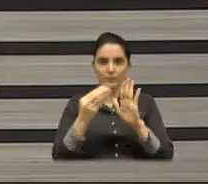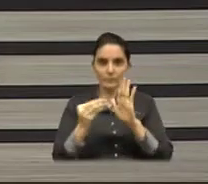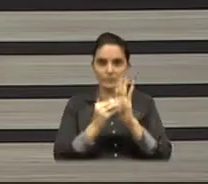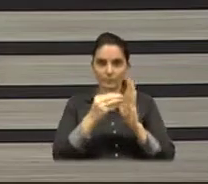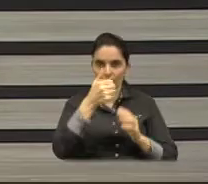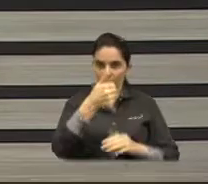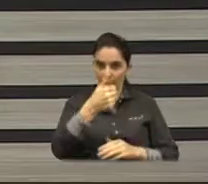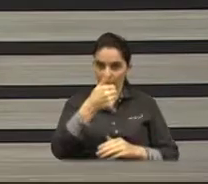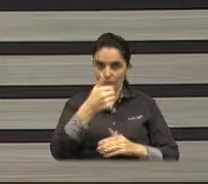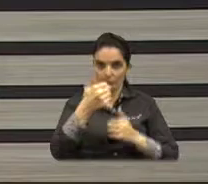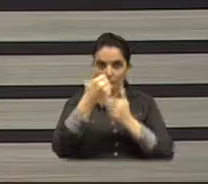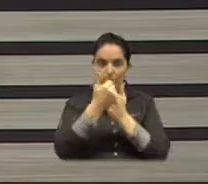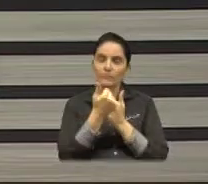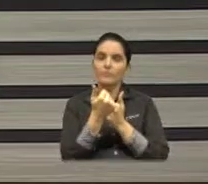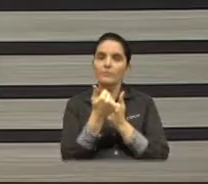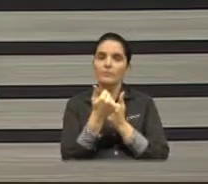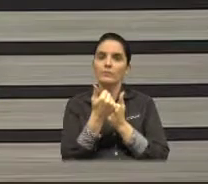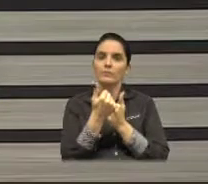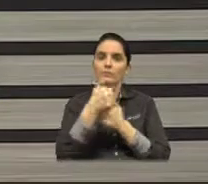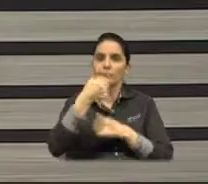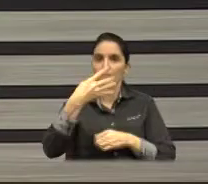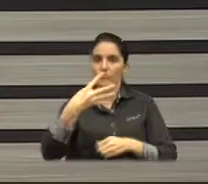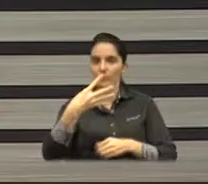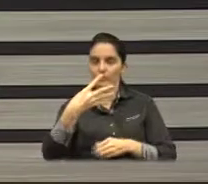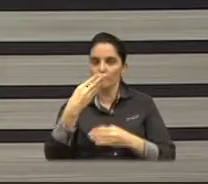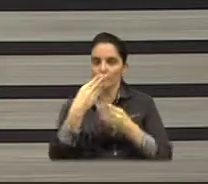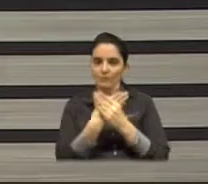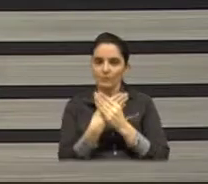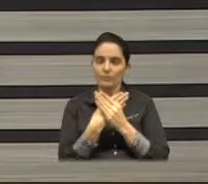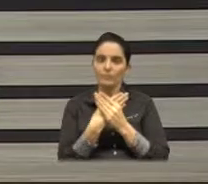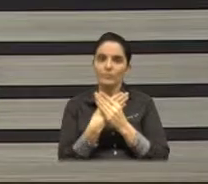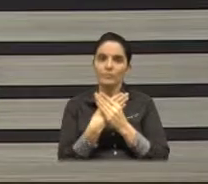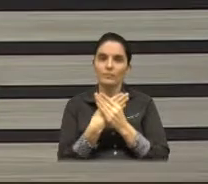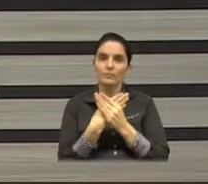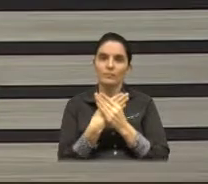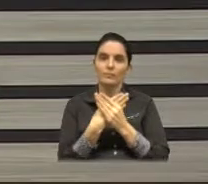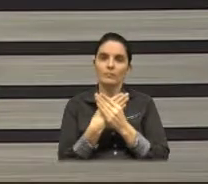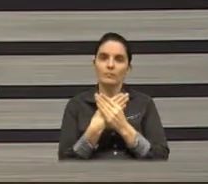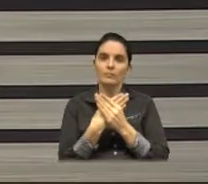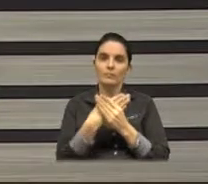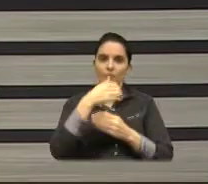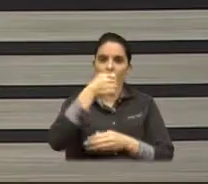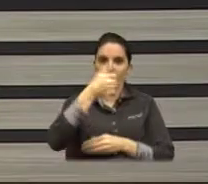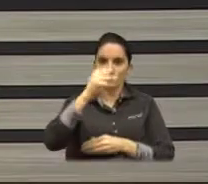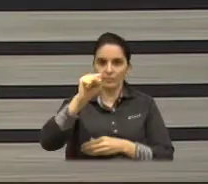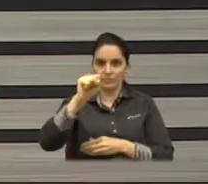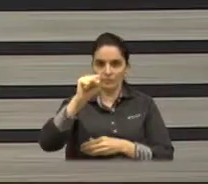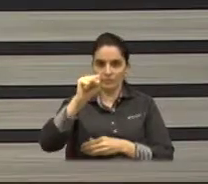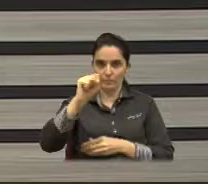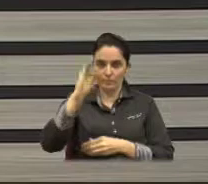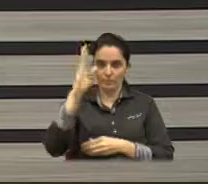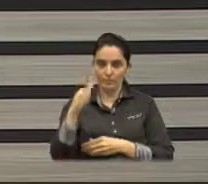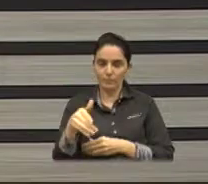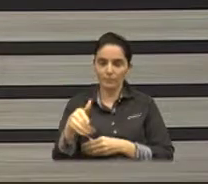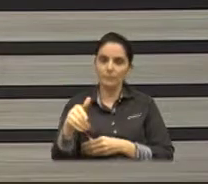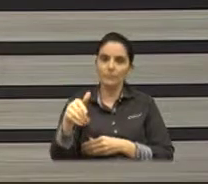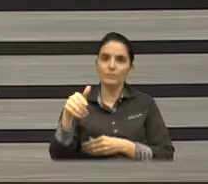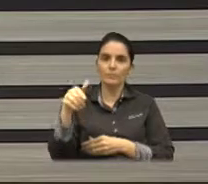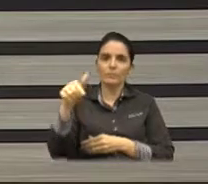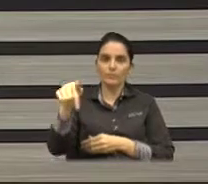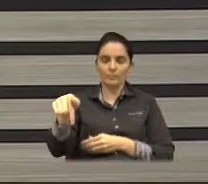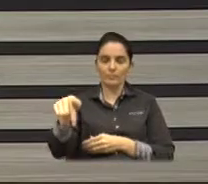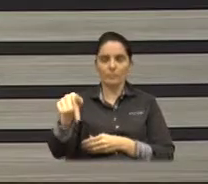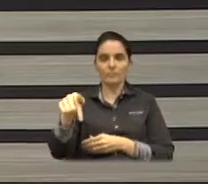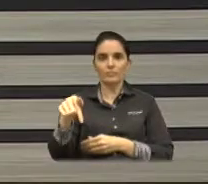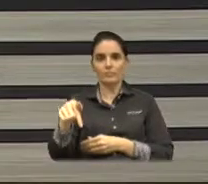1 ao substitutivo número 14, protocolado sobre o número 1800/2017. De autoria